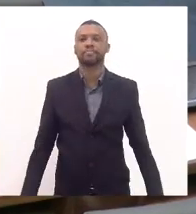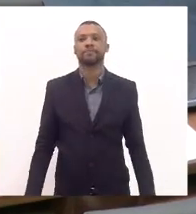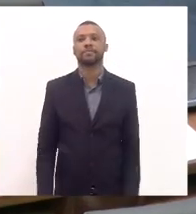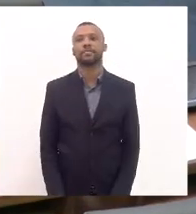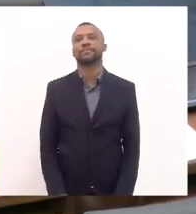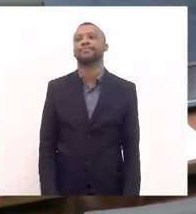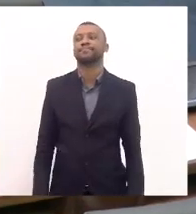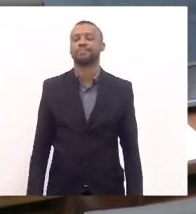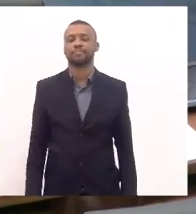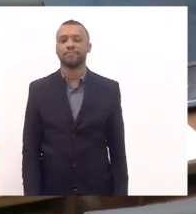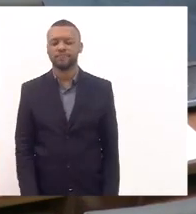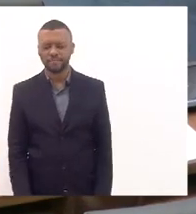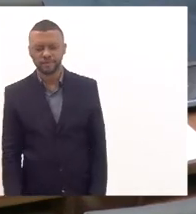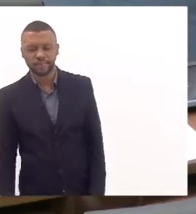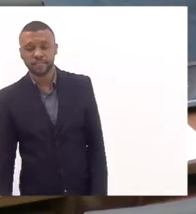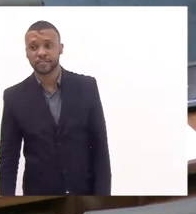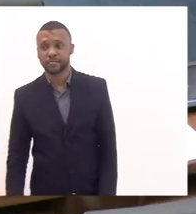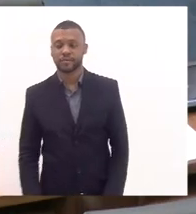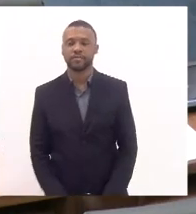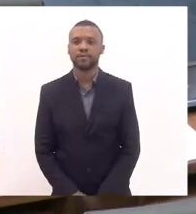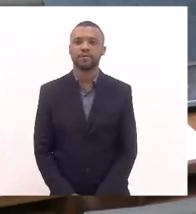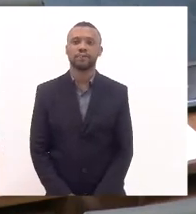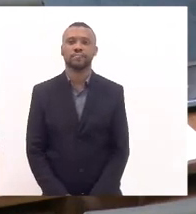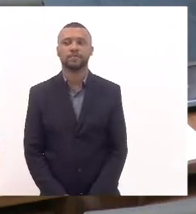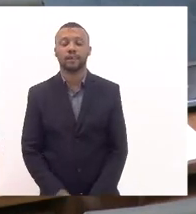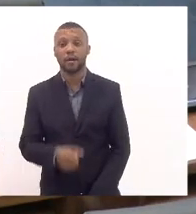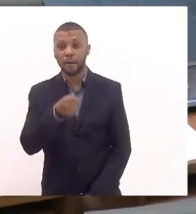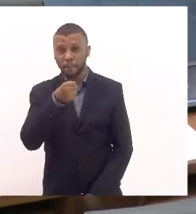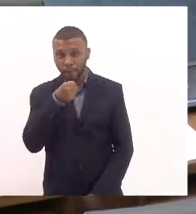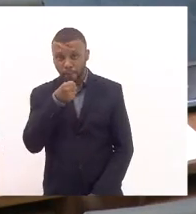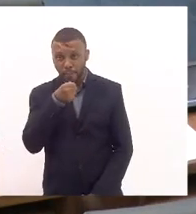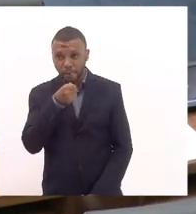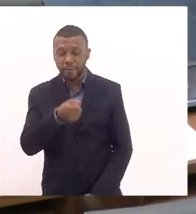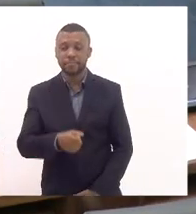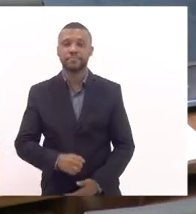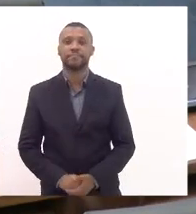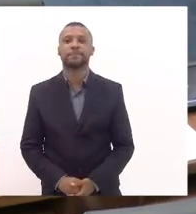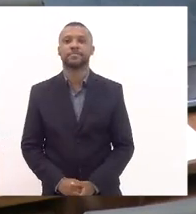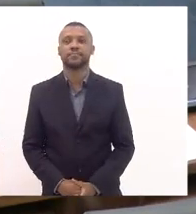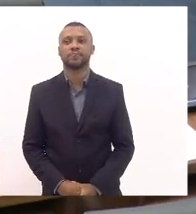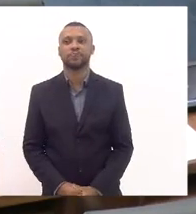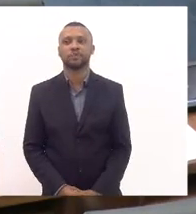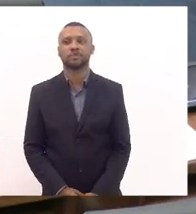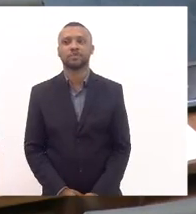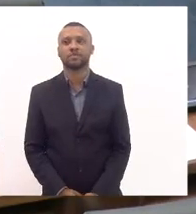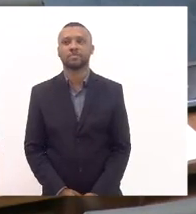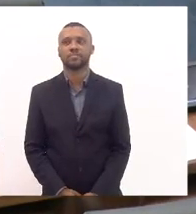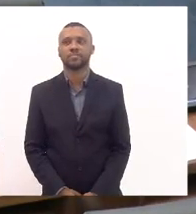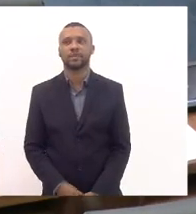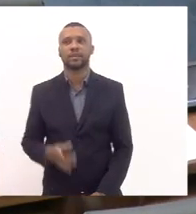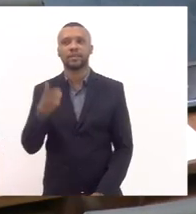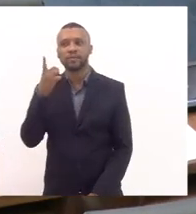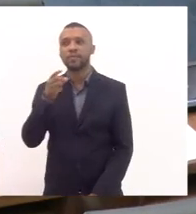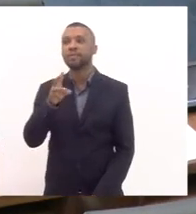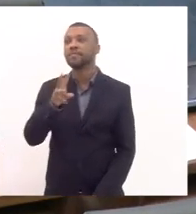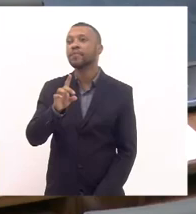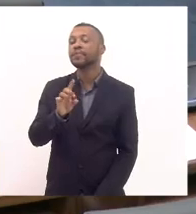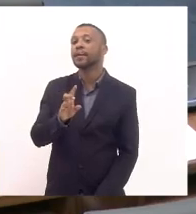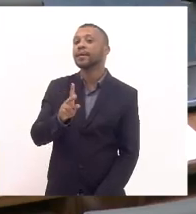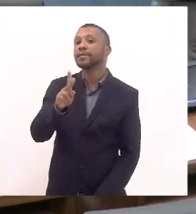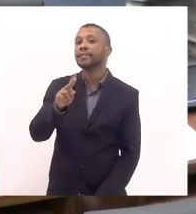E aí e no microfone o Deputado waldeck